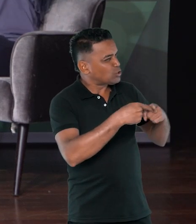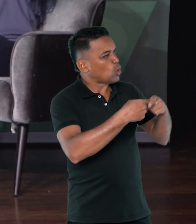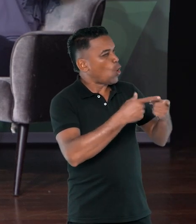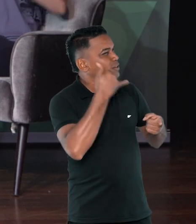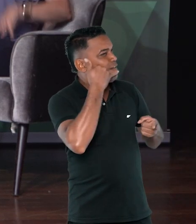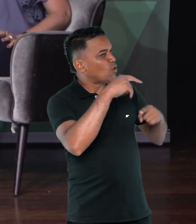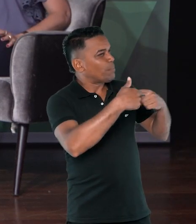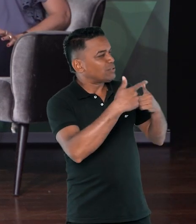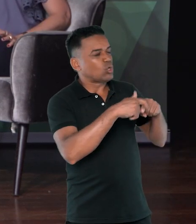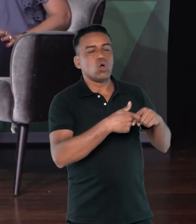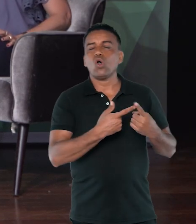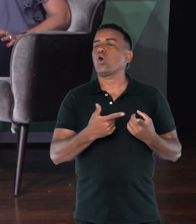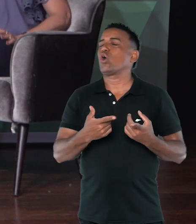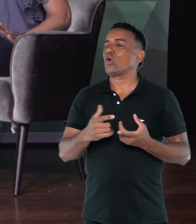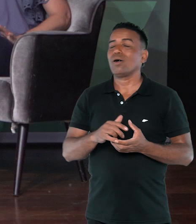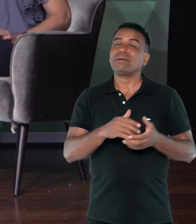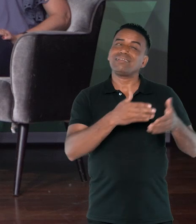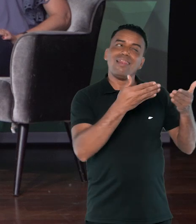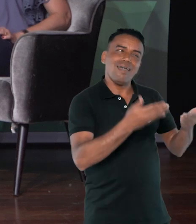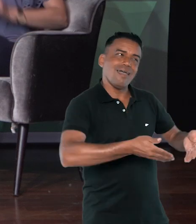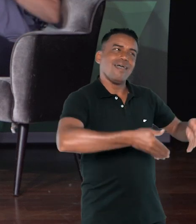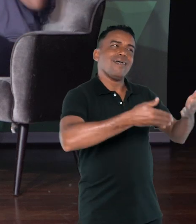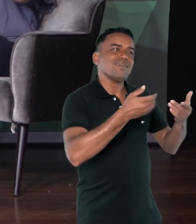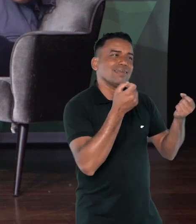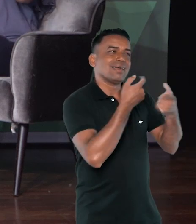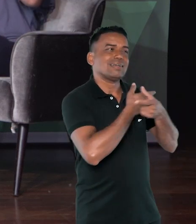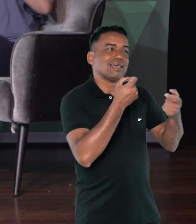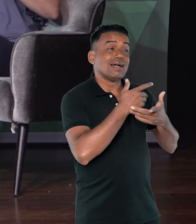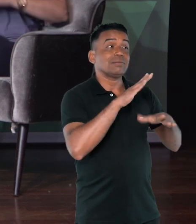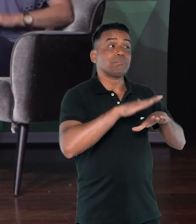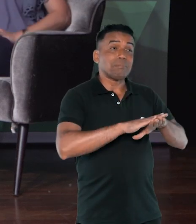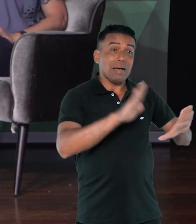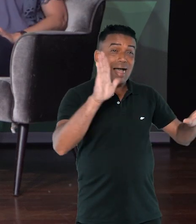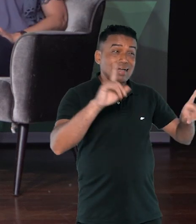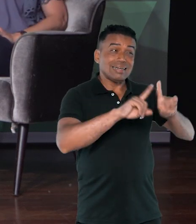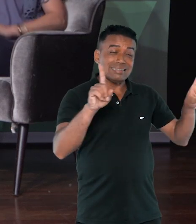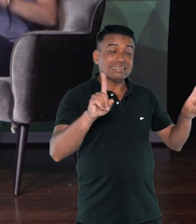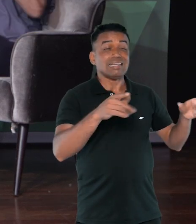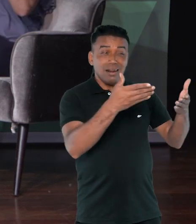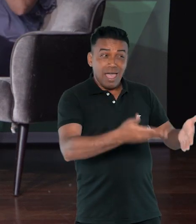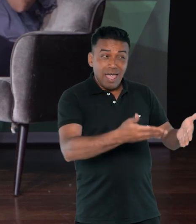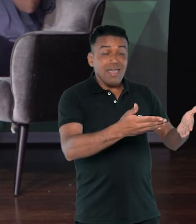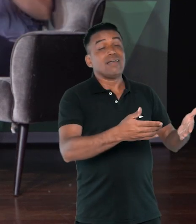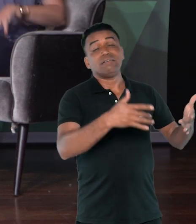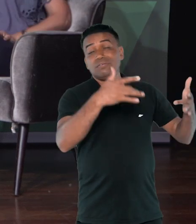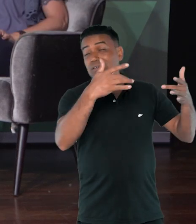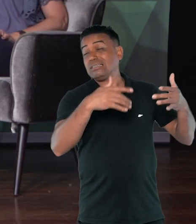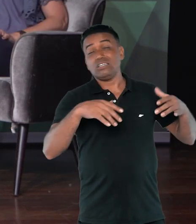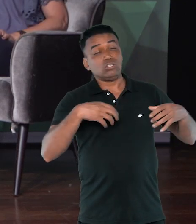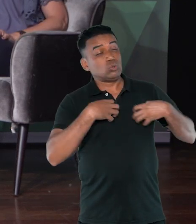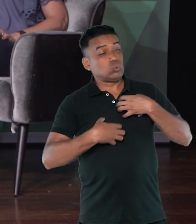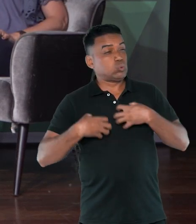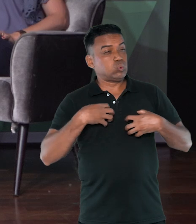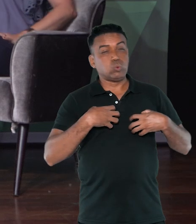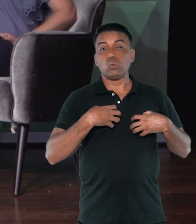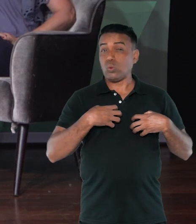né? Do pai, da mãe, costuma dar confusão, mas quase que deu, né? Que bom que tudo se elucidou,